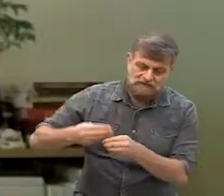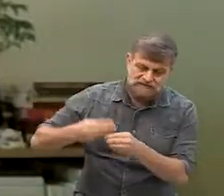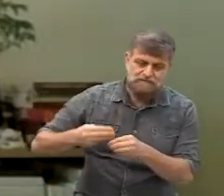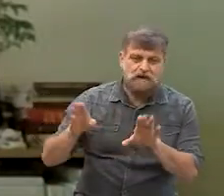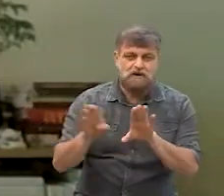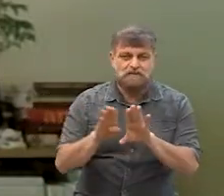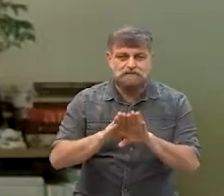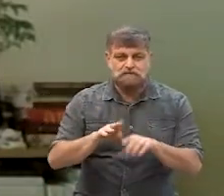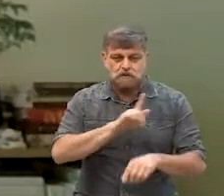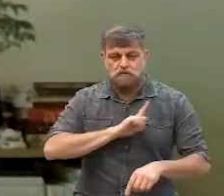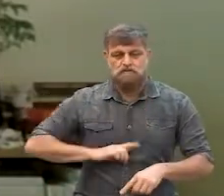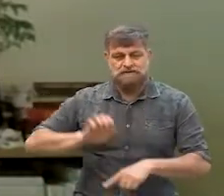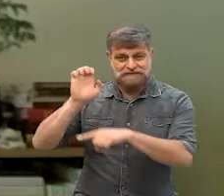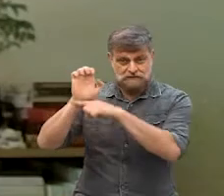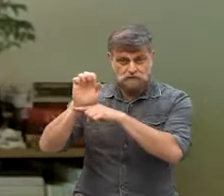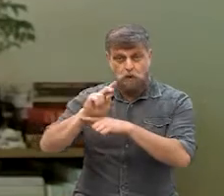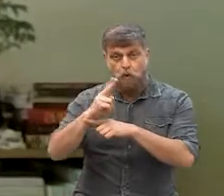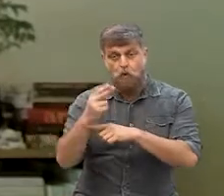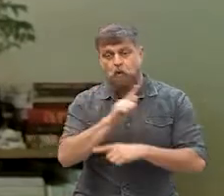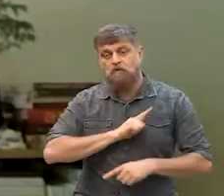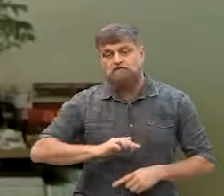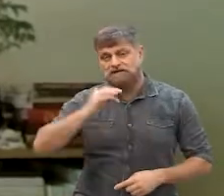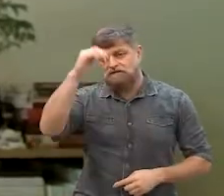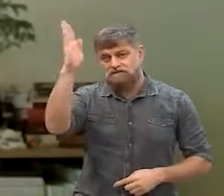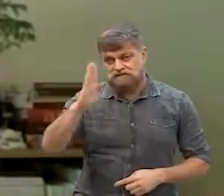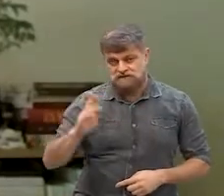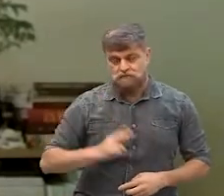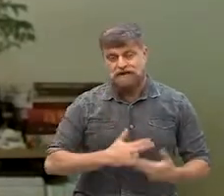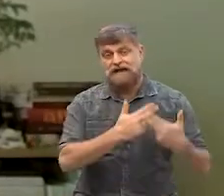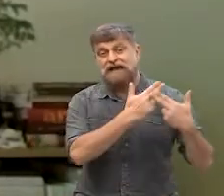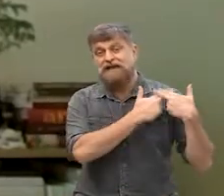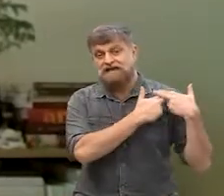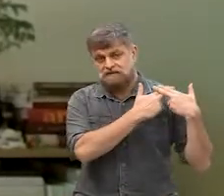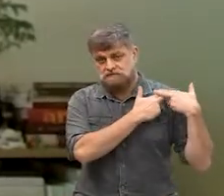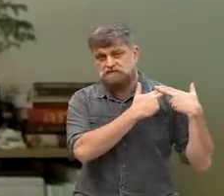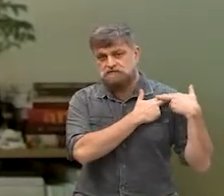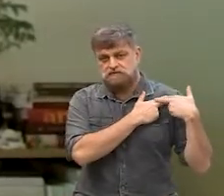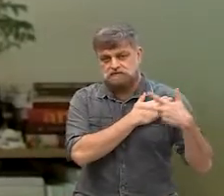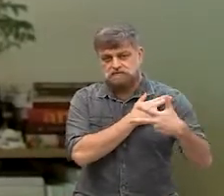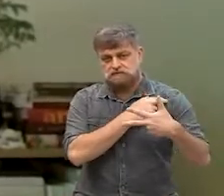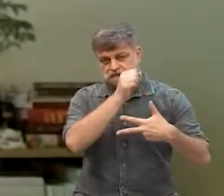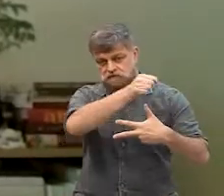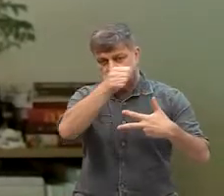seja o estadual, seja o federal. A gente não pode retirar essa responsabilidade do poder